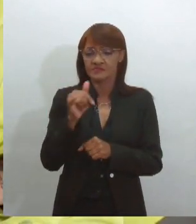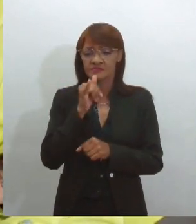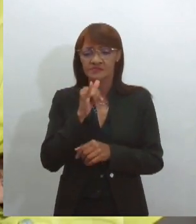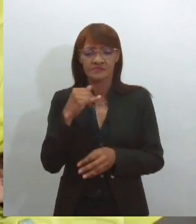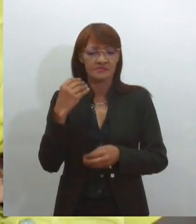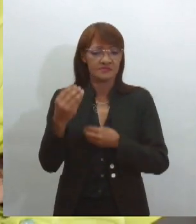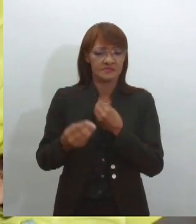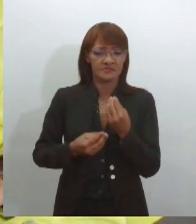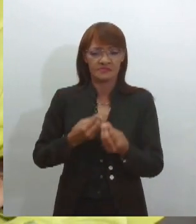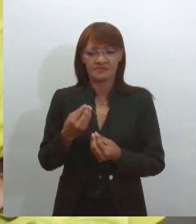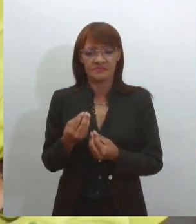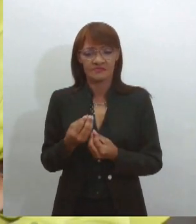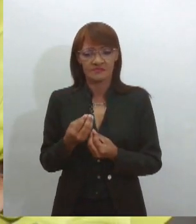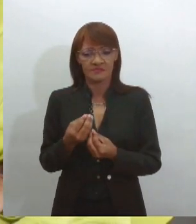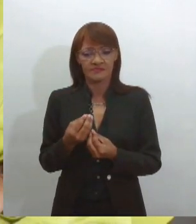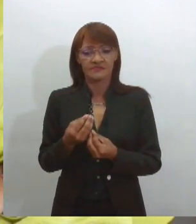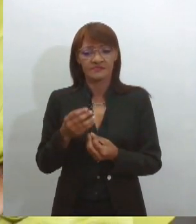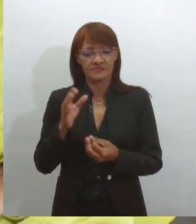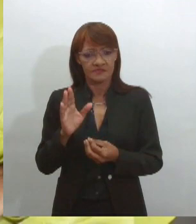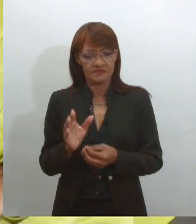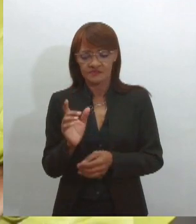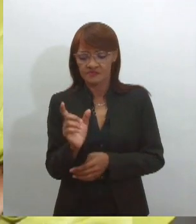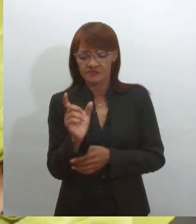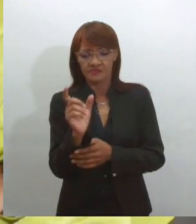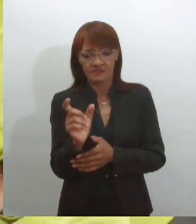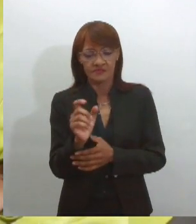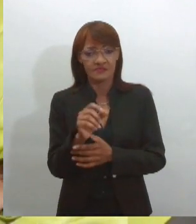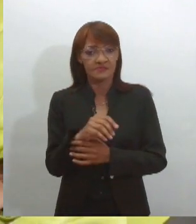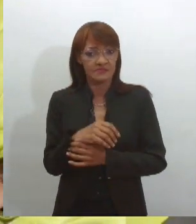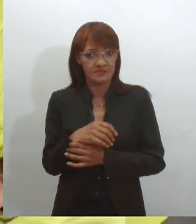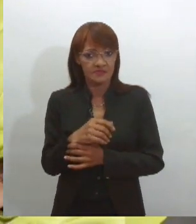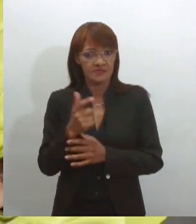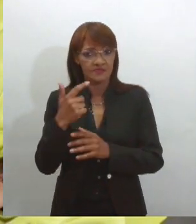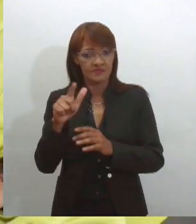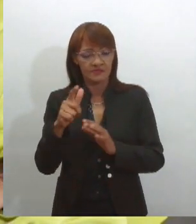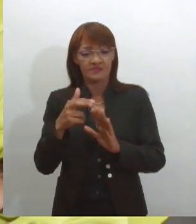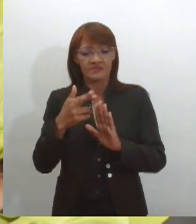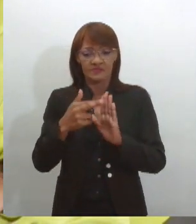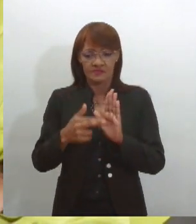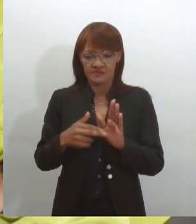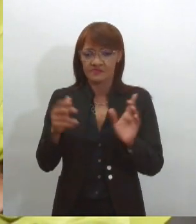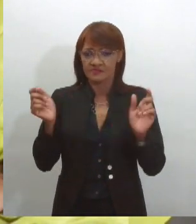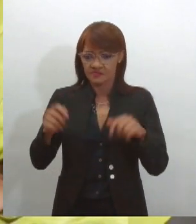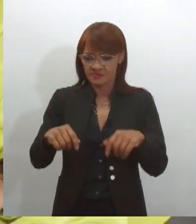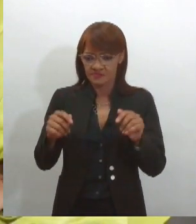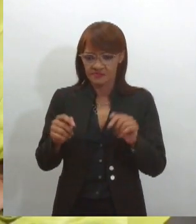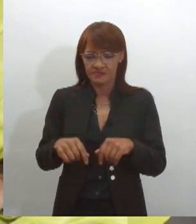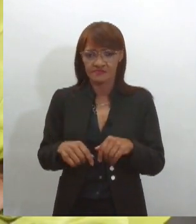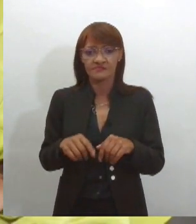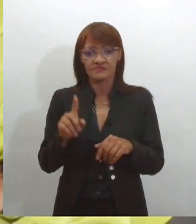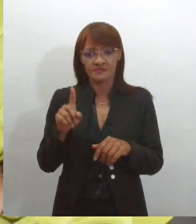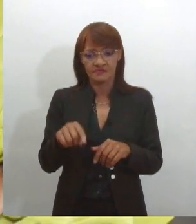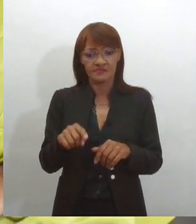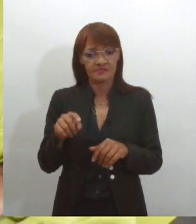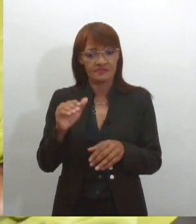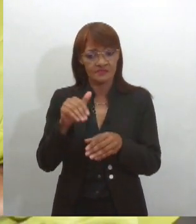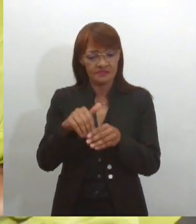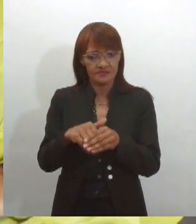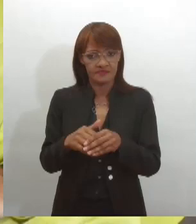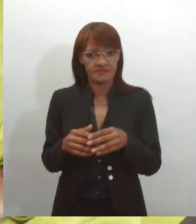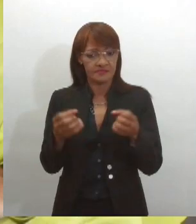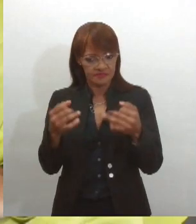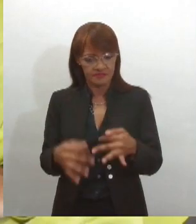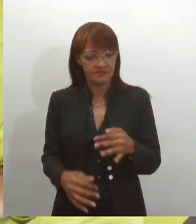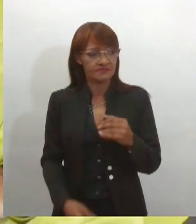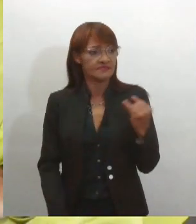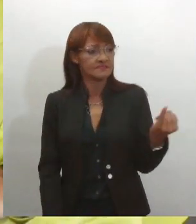certidão de quitação eleitoral e outros procedimentos que podem ser feitos feitos pelo ET título Inclusive a justificativa então é importante todo o